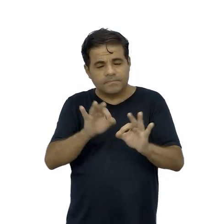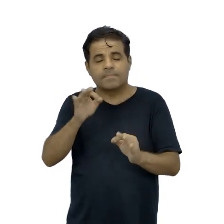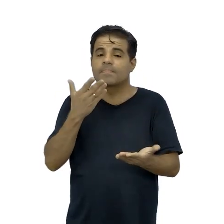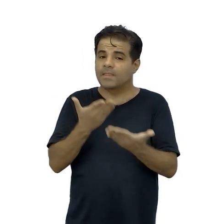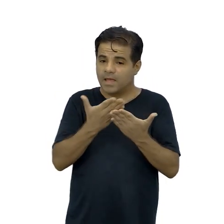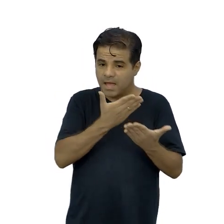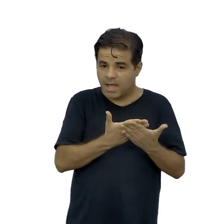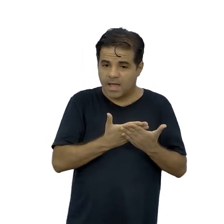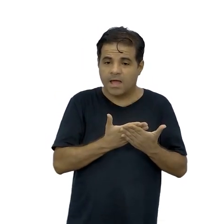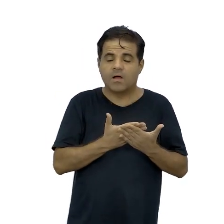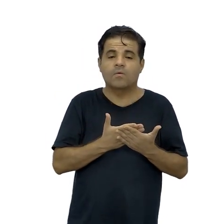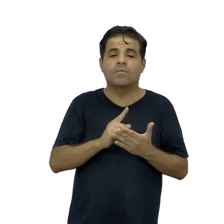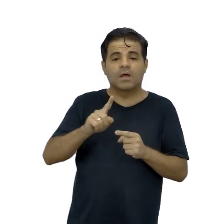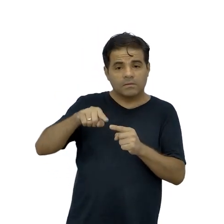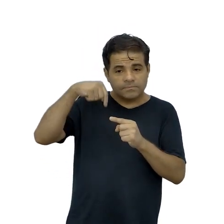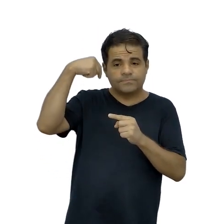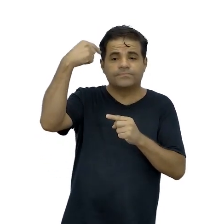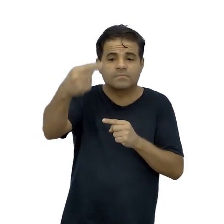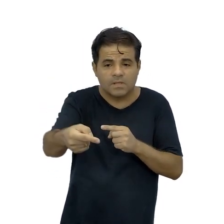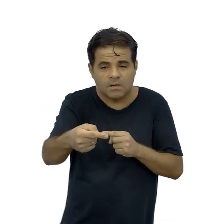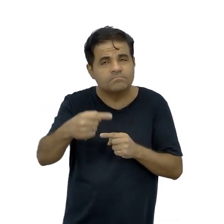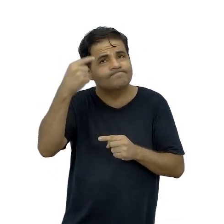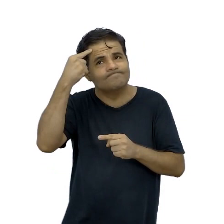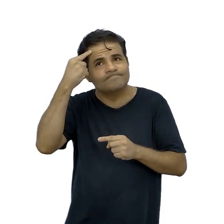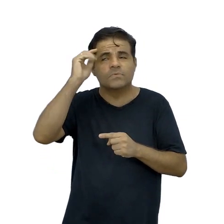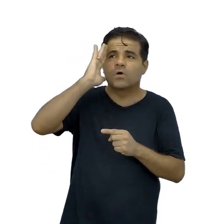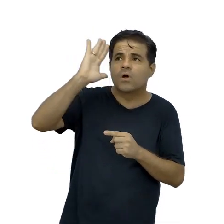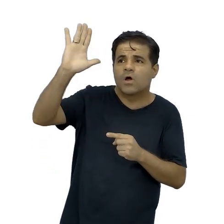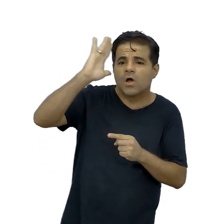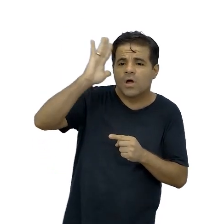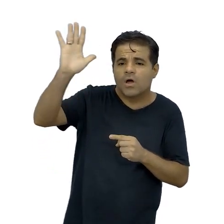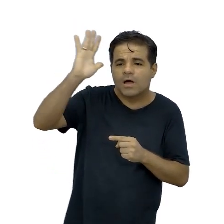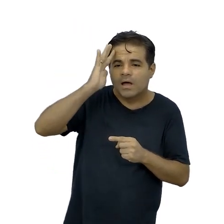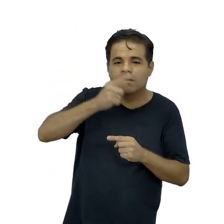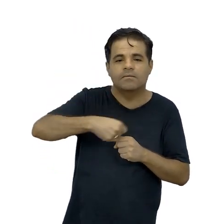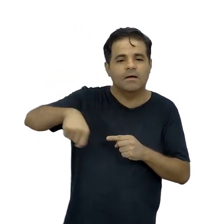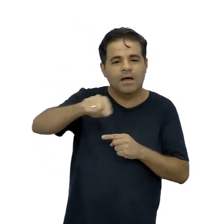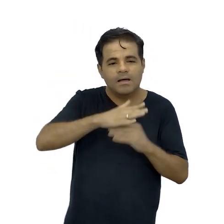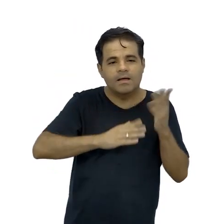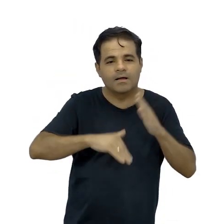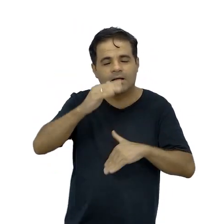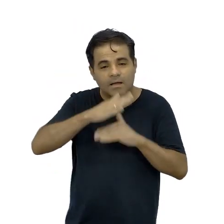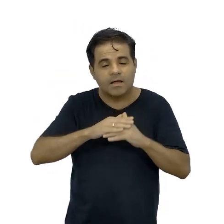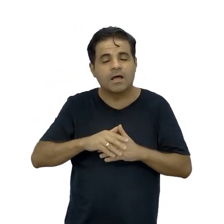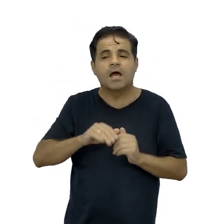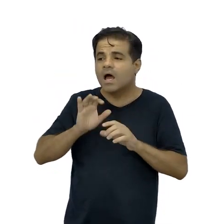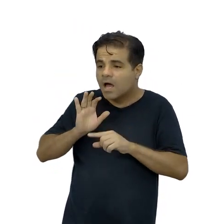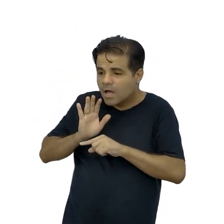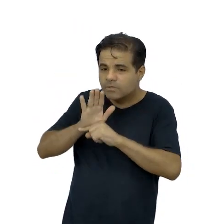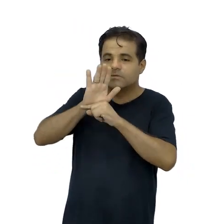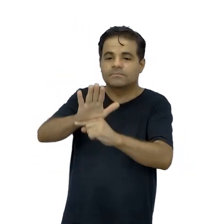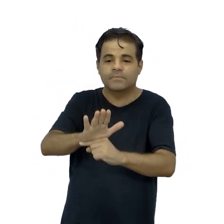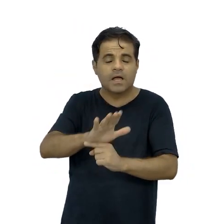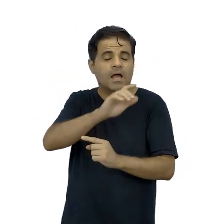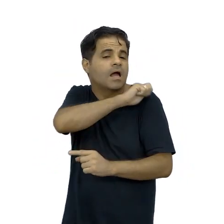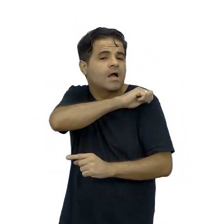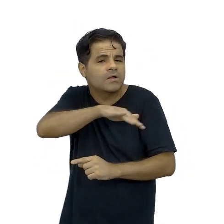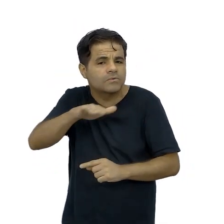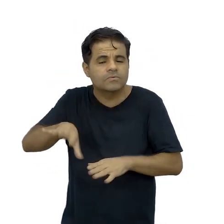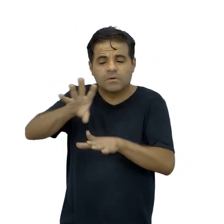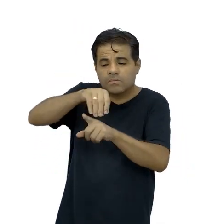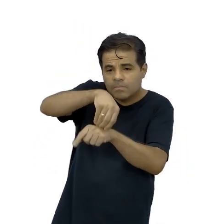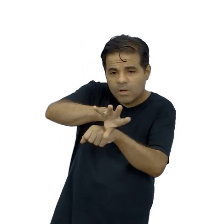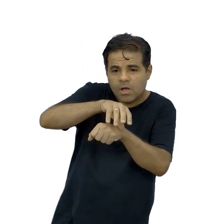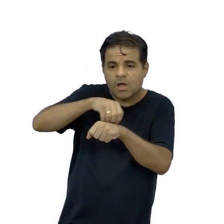aula, e o que nós pensamos para sensibilizar o nosso aluno, tá? Então, nessa mediação